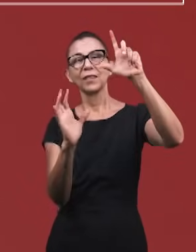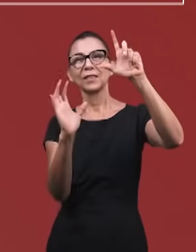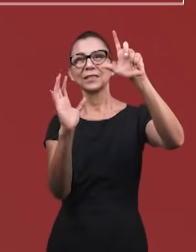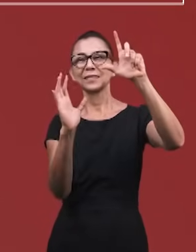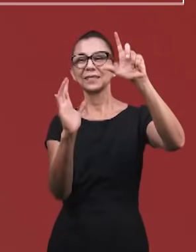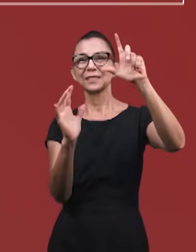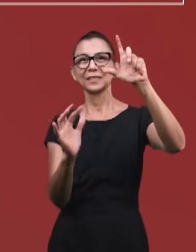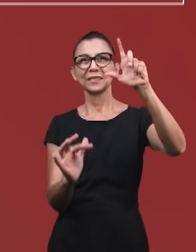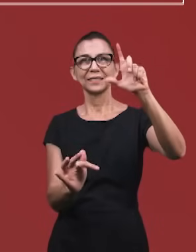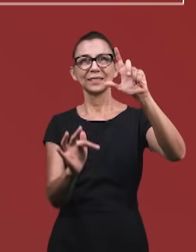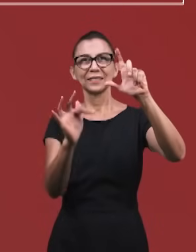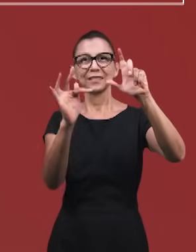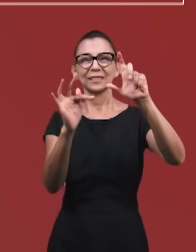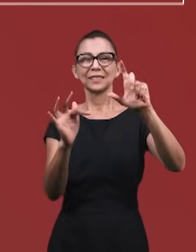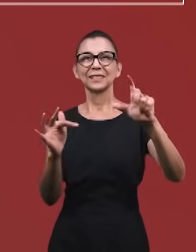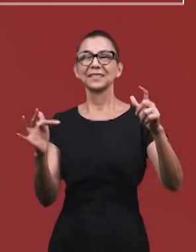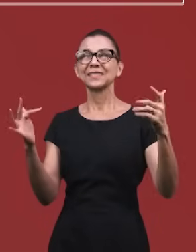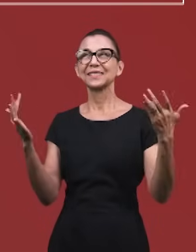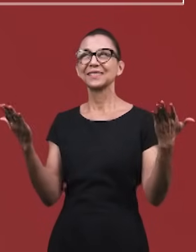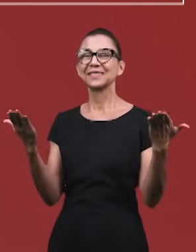em mim